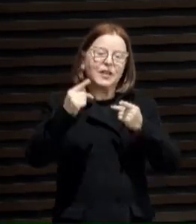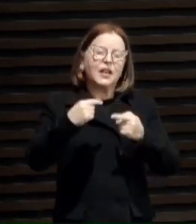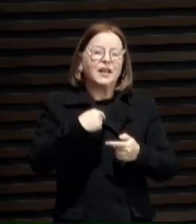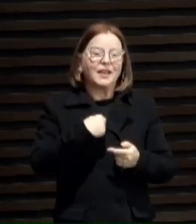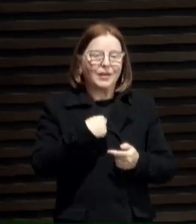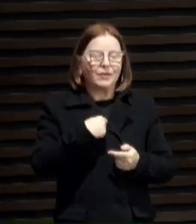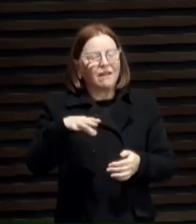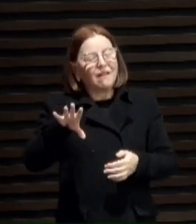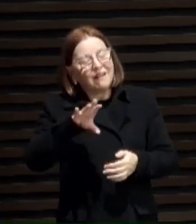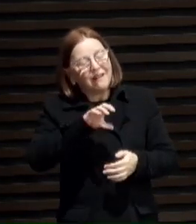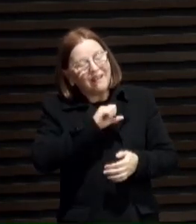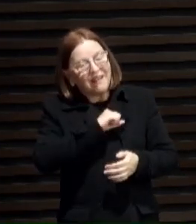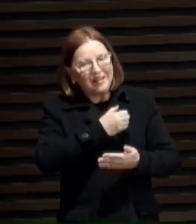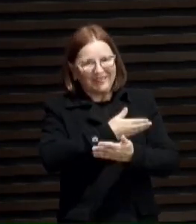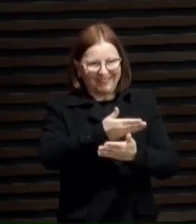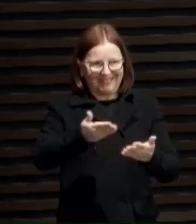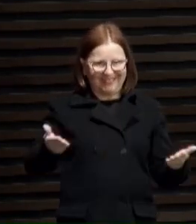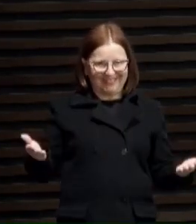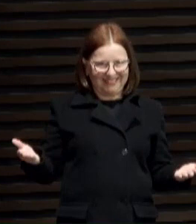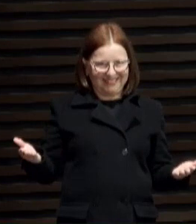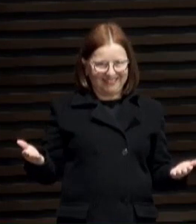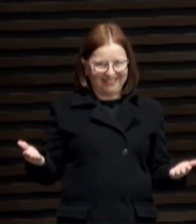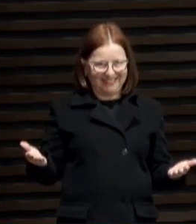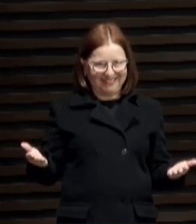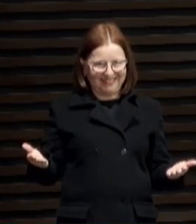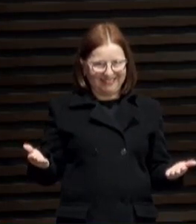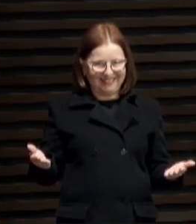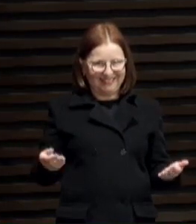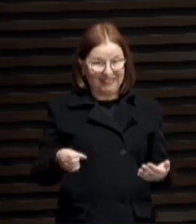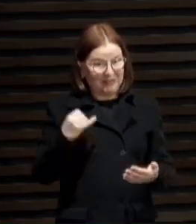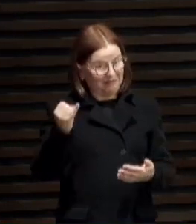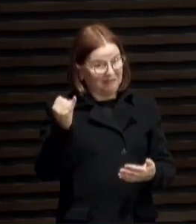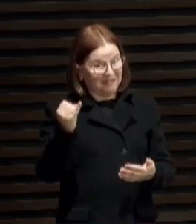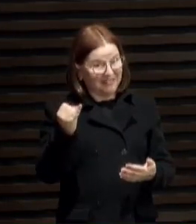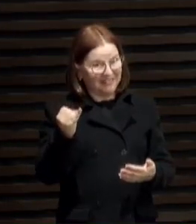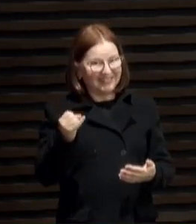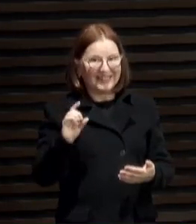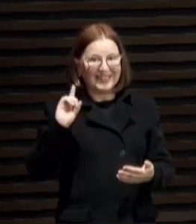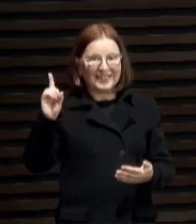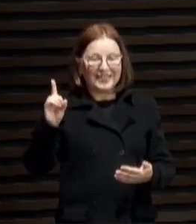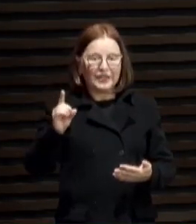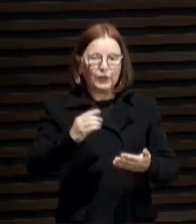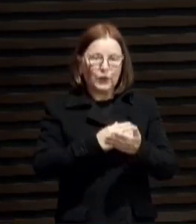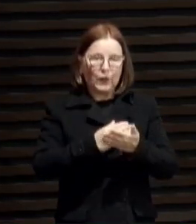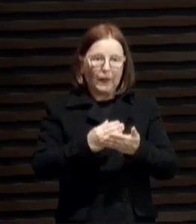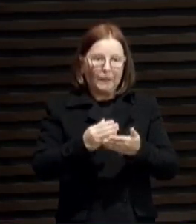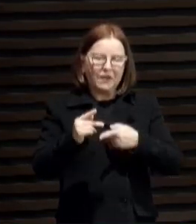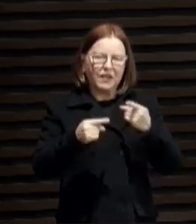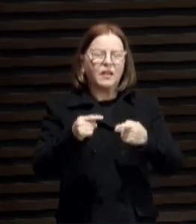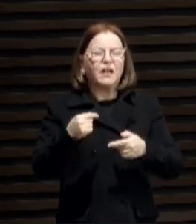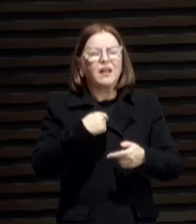tenho amado. Olha como começa a sentença de Deus contra o povo.